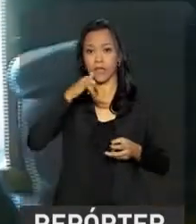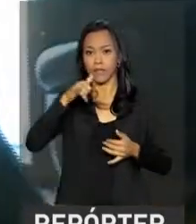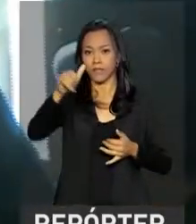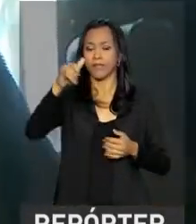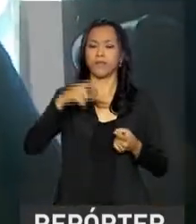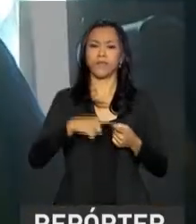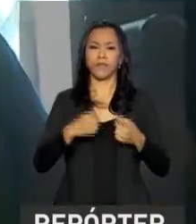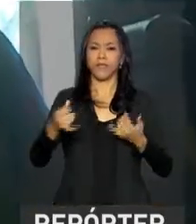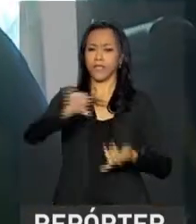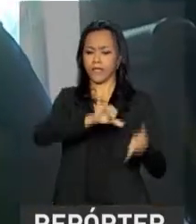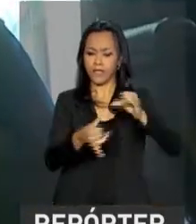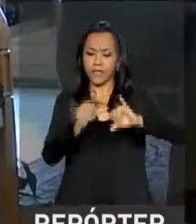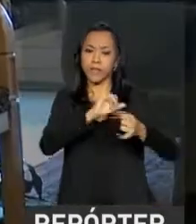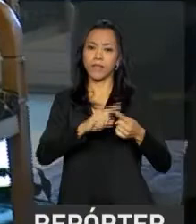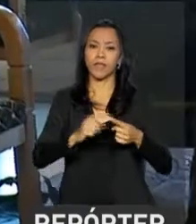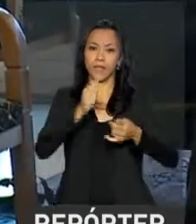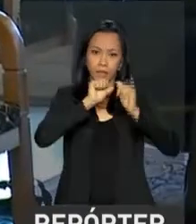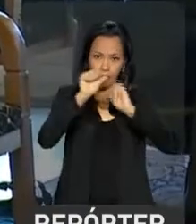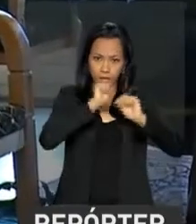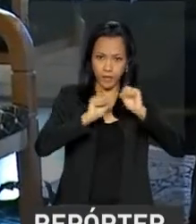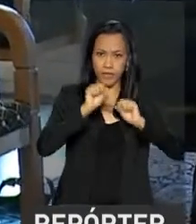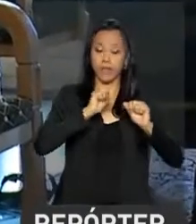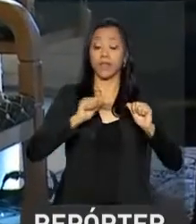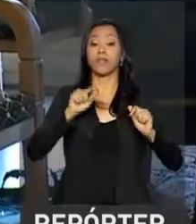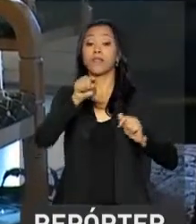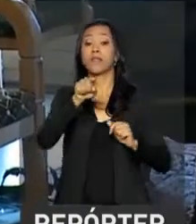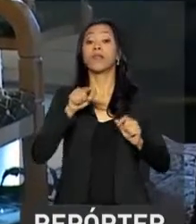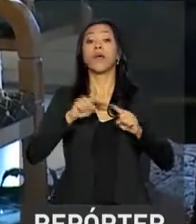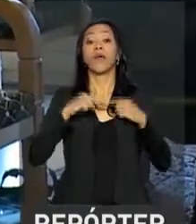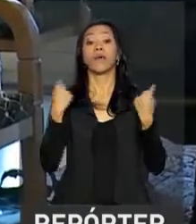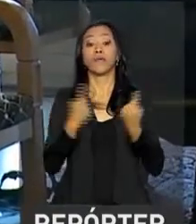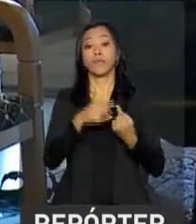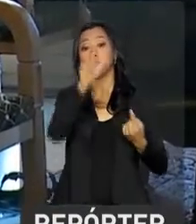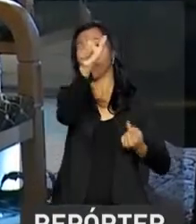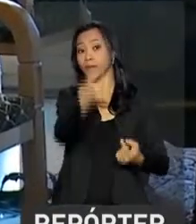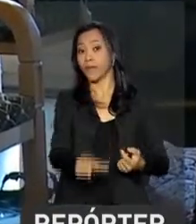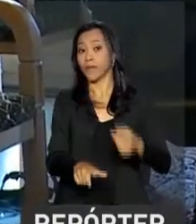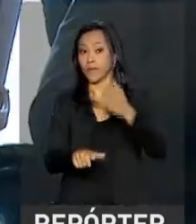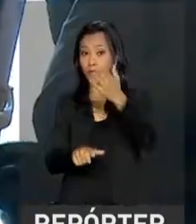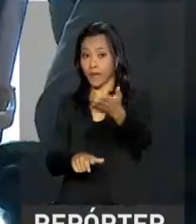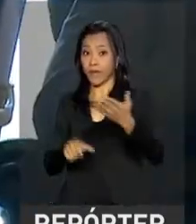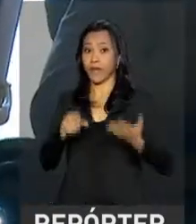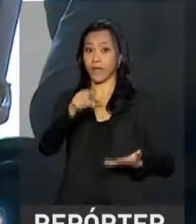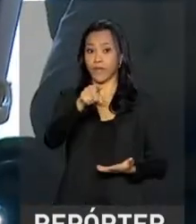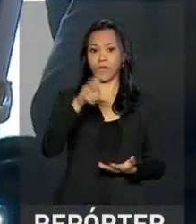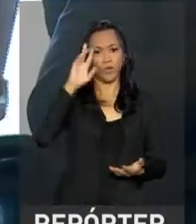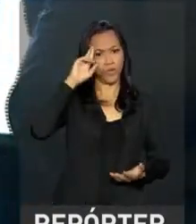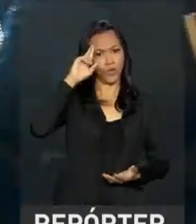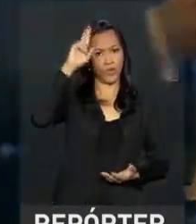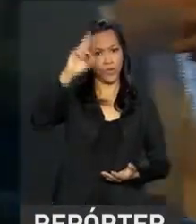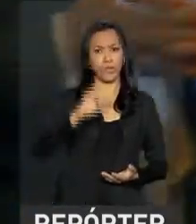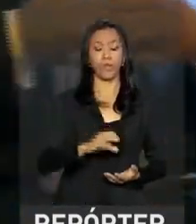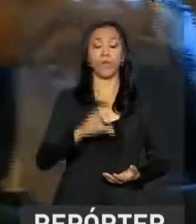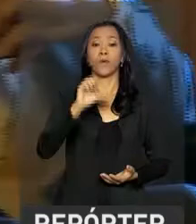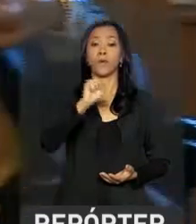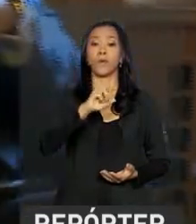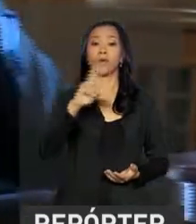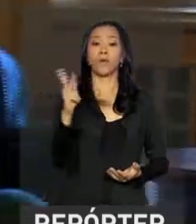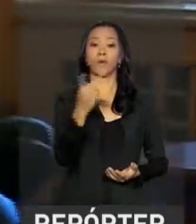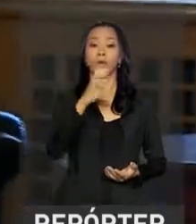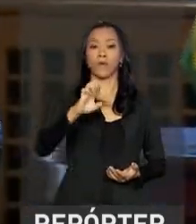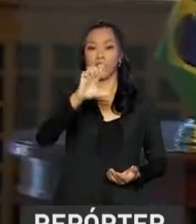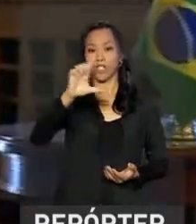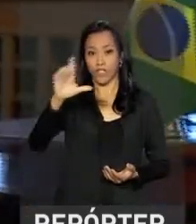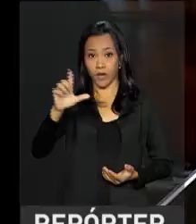química, alimentos e bebidas. Uma das reuniões foi com um diretor executivo da Shell, que disse que as medidas adotadas na área de